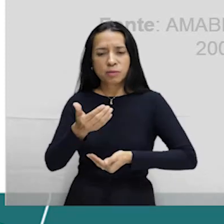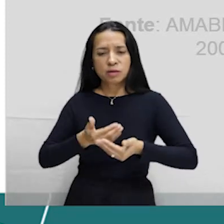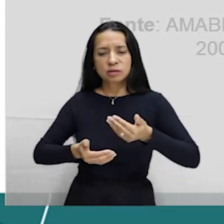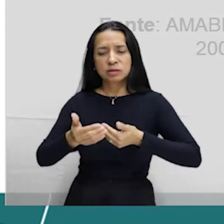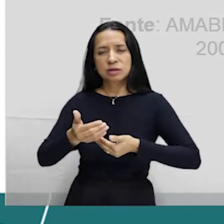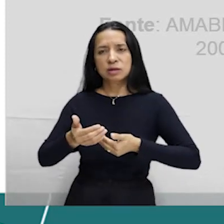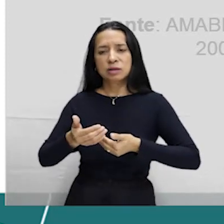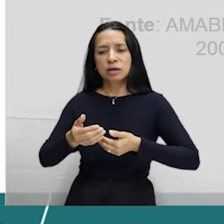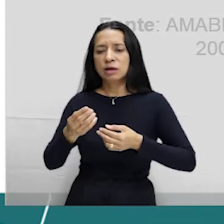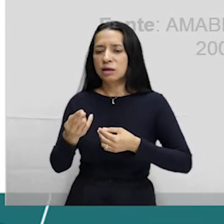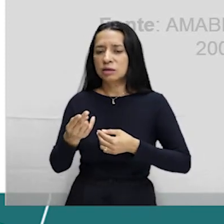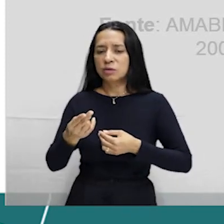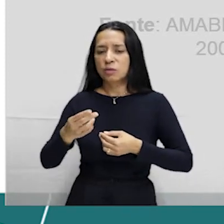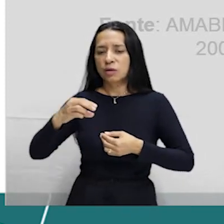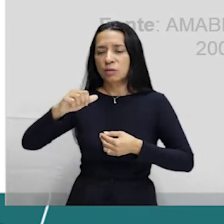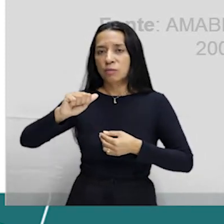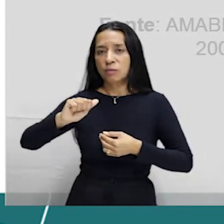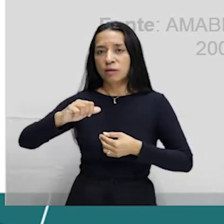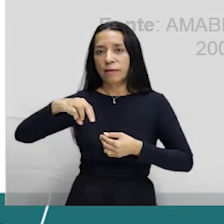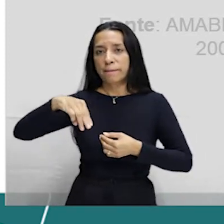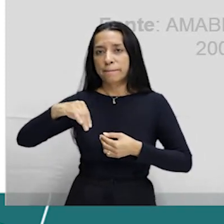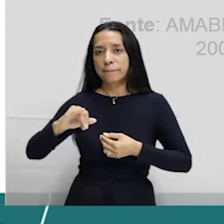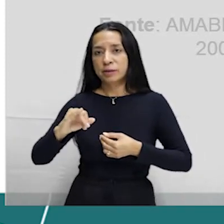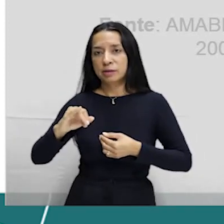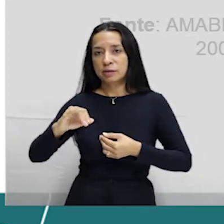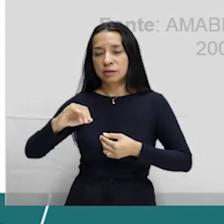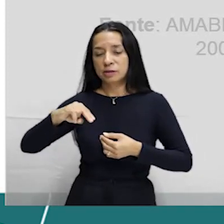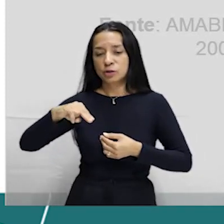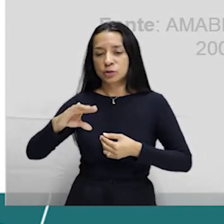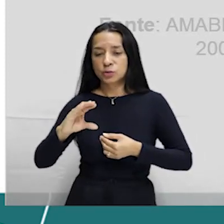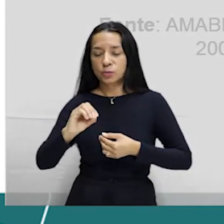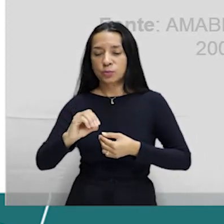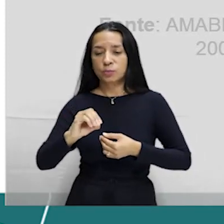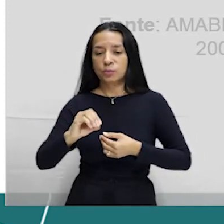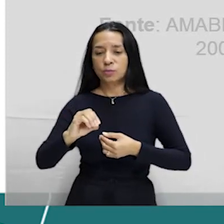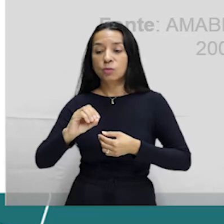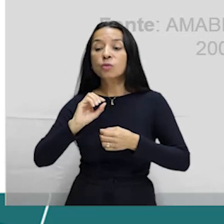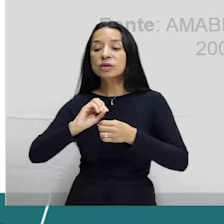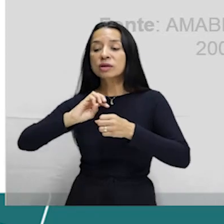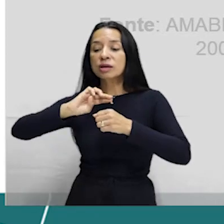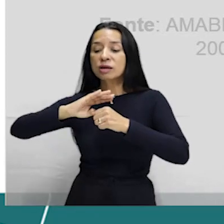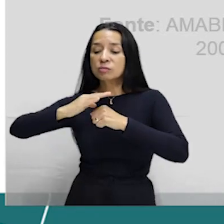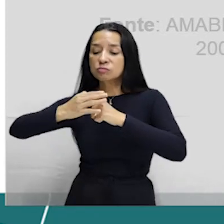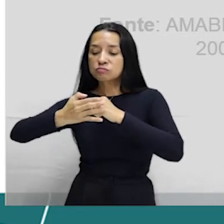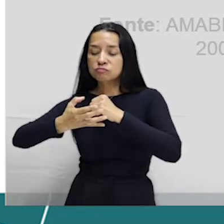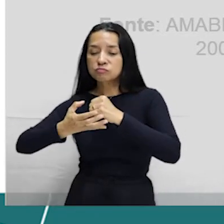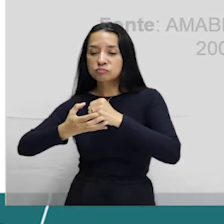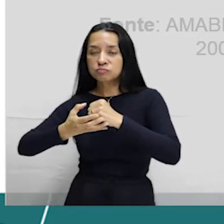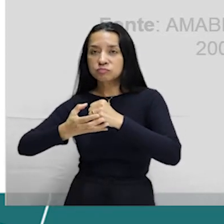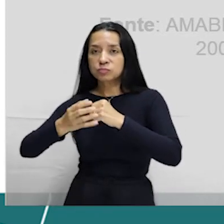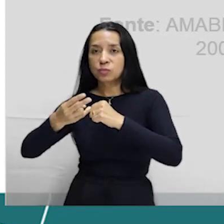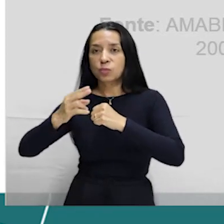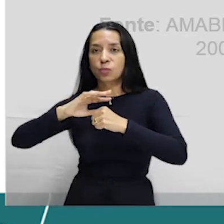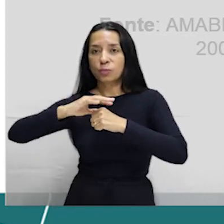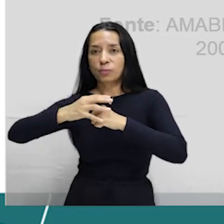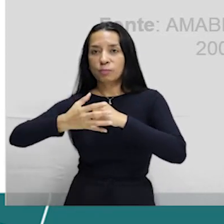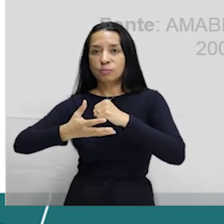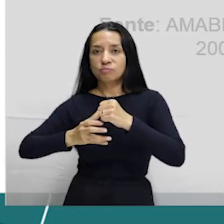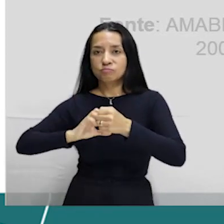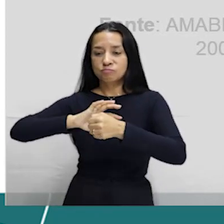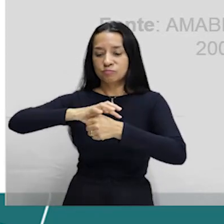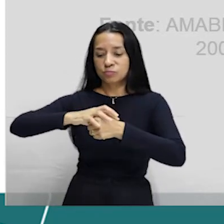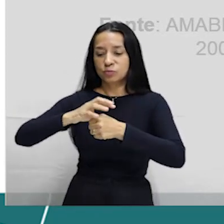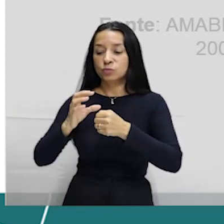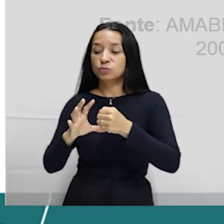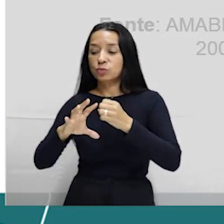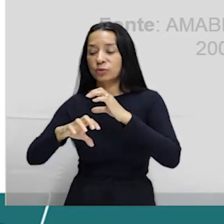âmnion? É uma películazinha que cobre os dois, no caso, quando é só um indivíduo, ele vai cobrir só um embrião, né? Mas aqui